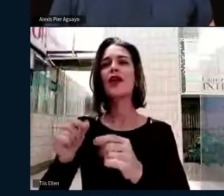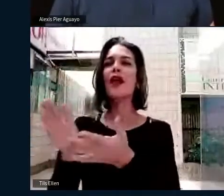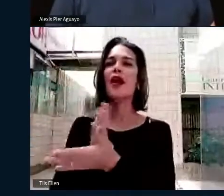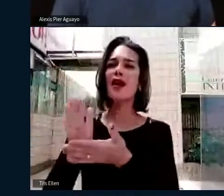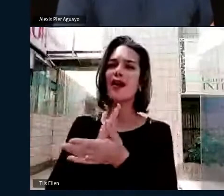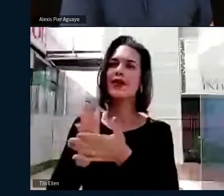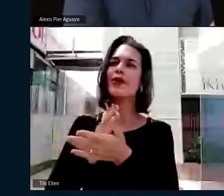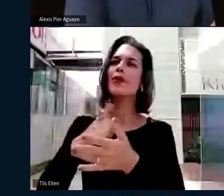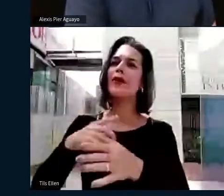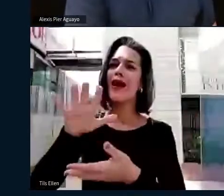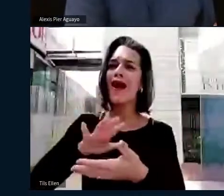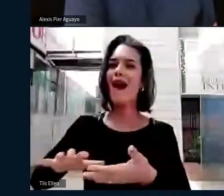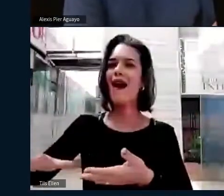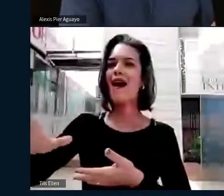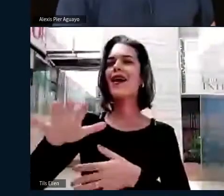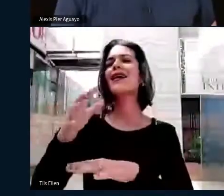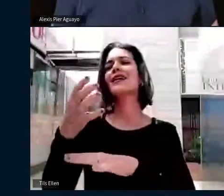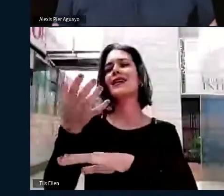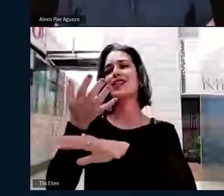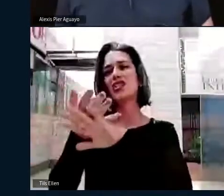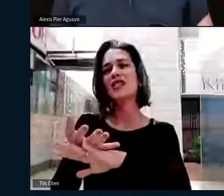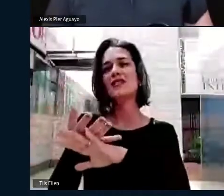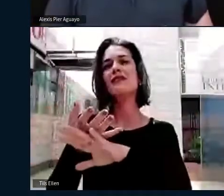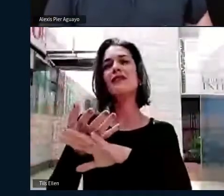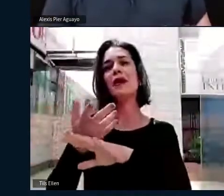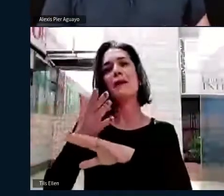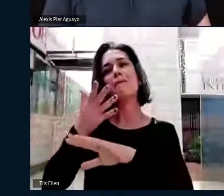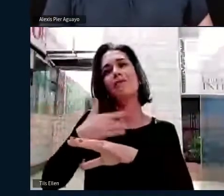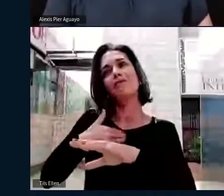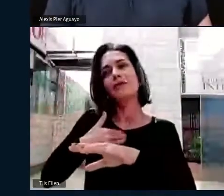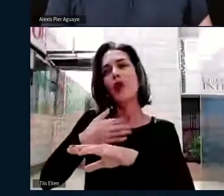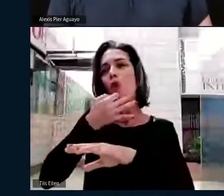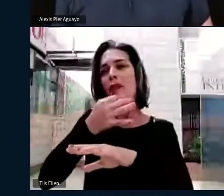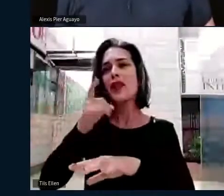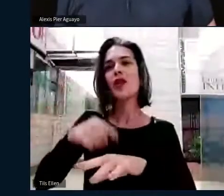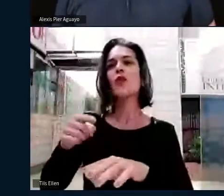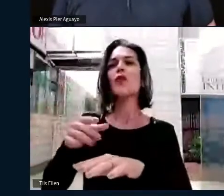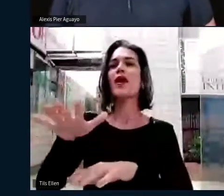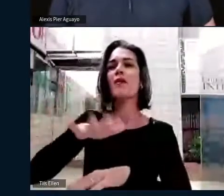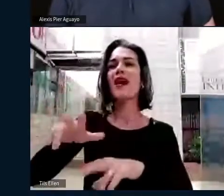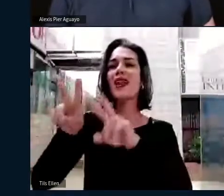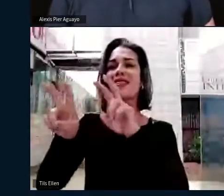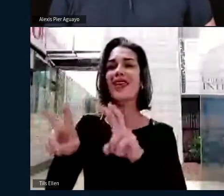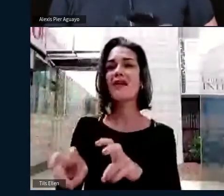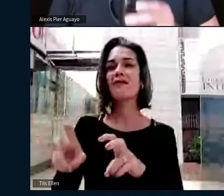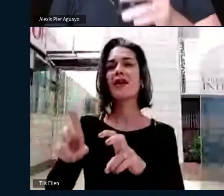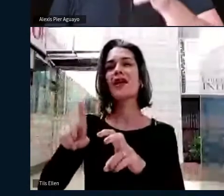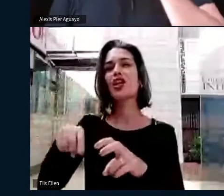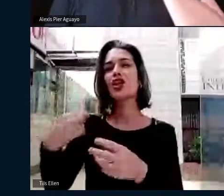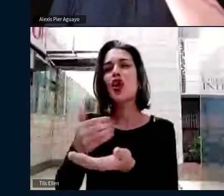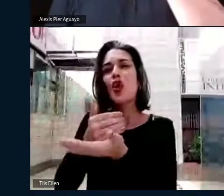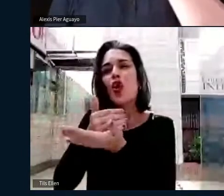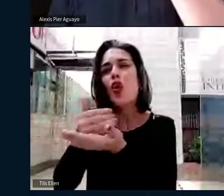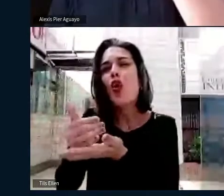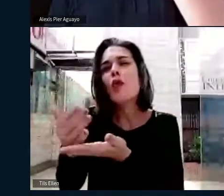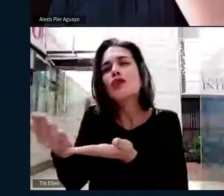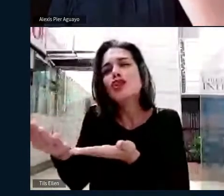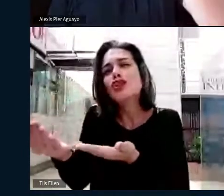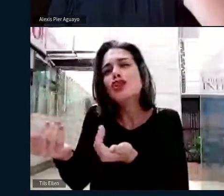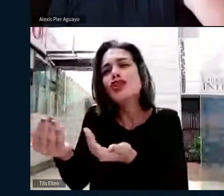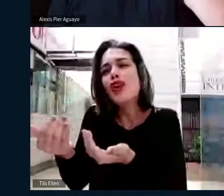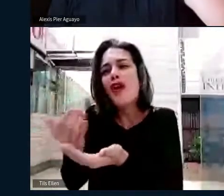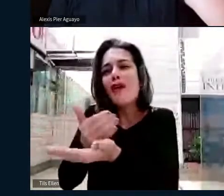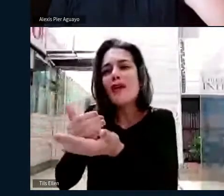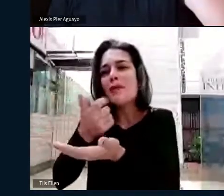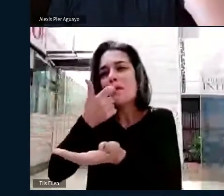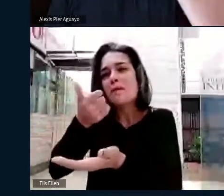ainda resisto um pouco. Para mim, ainda é um campo temático. Eu acho que a gente ainda é muito jovem para chamar de campo disciplinar. Eu acho que há